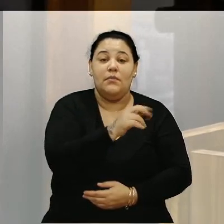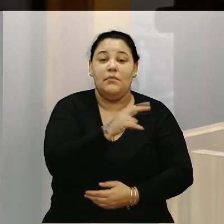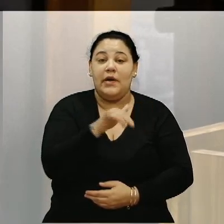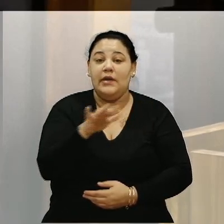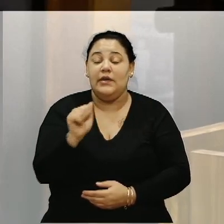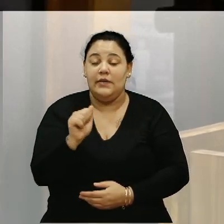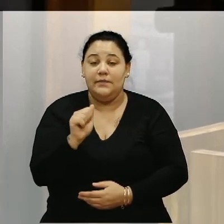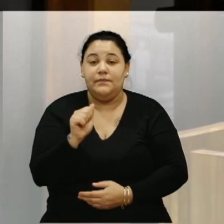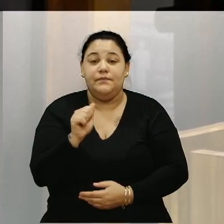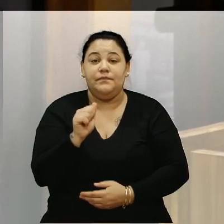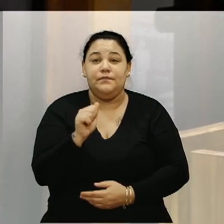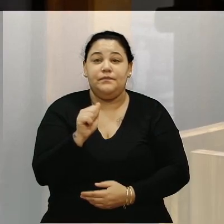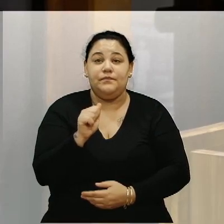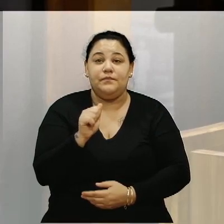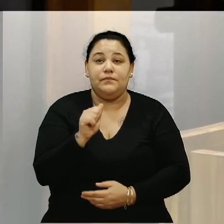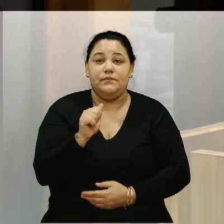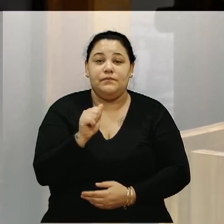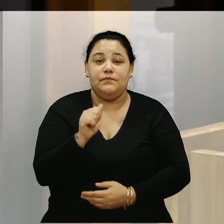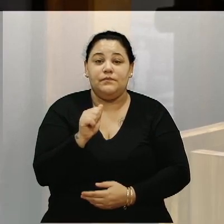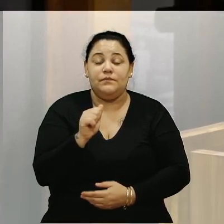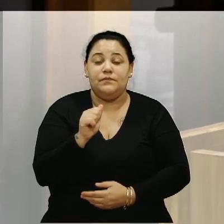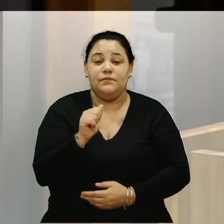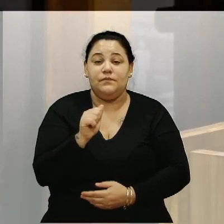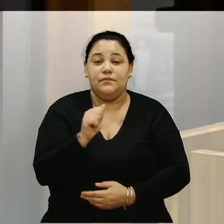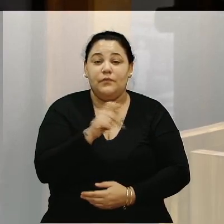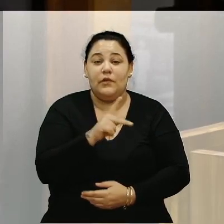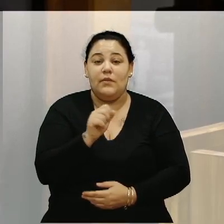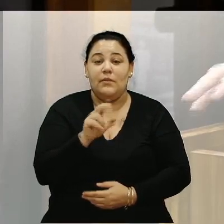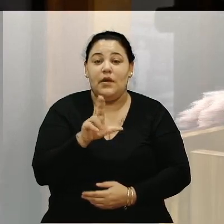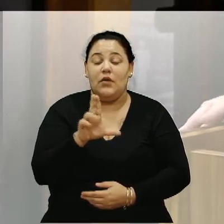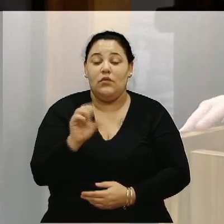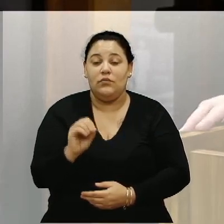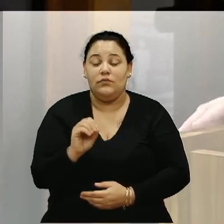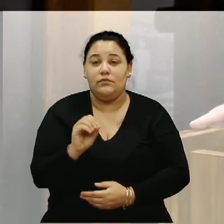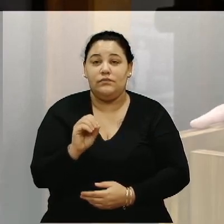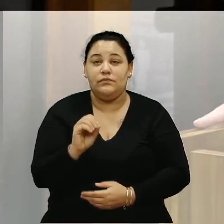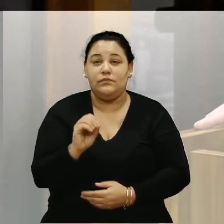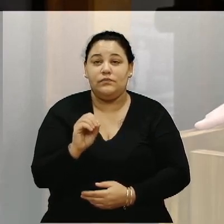RS, Reginete Bispo, PT, RS, Paulo Paim, PT, RS.